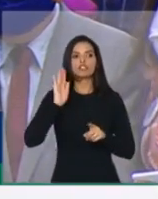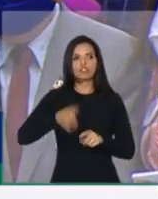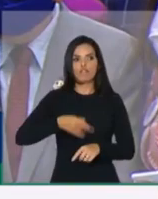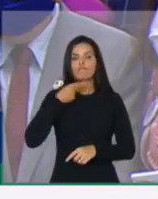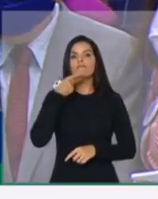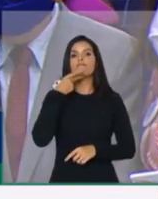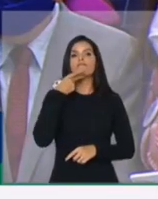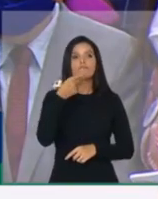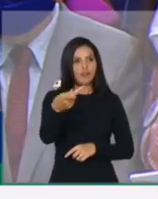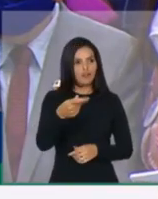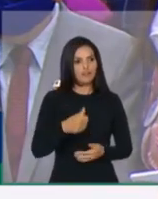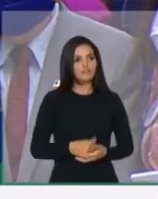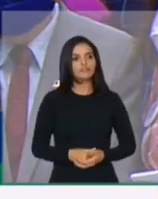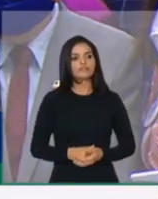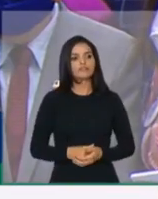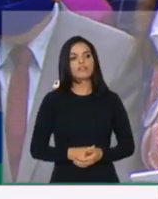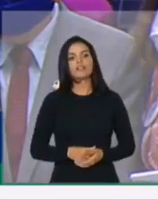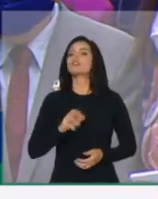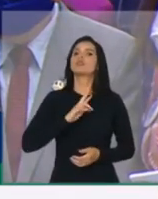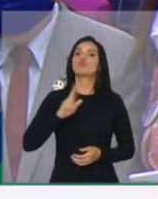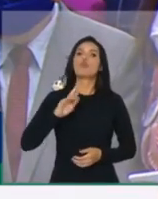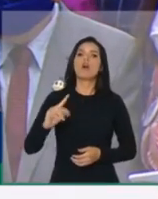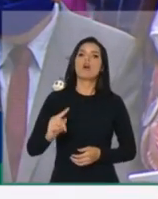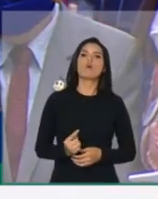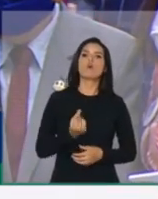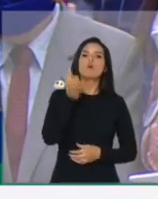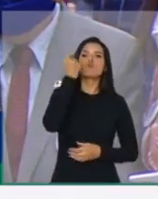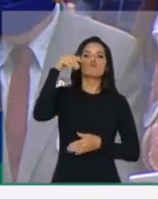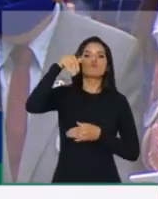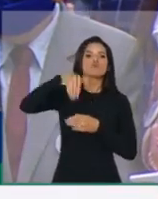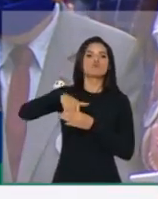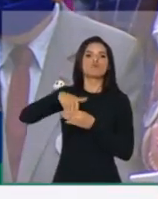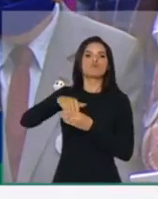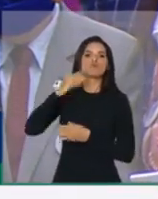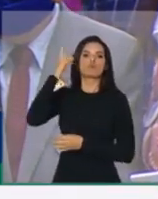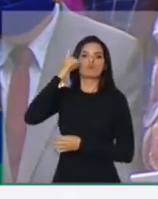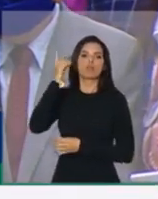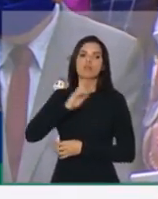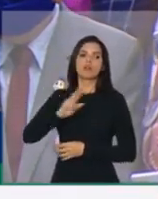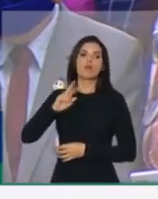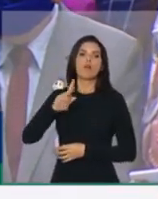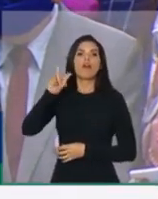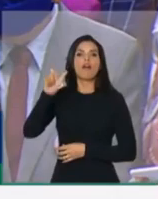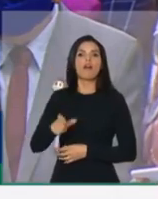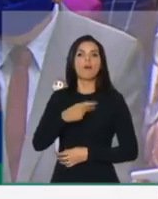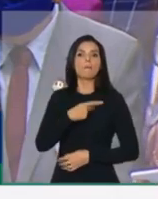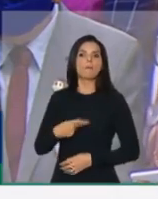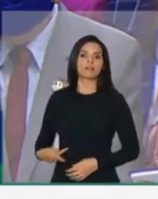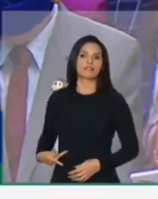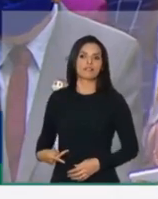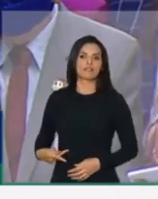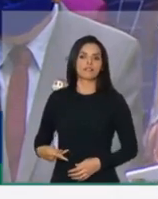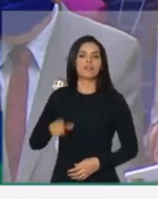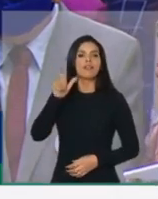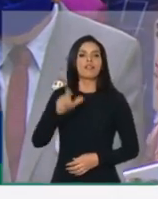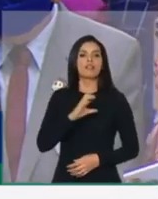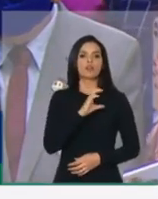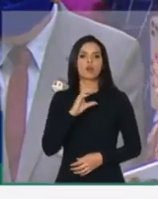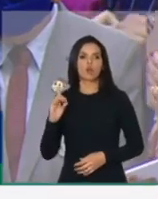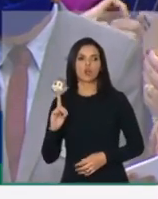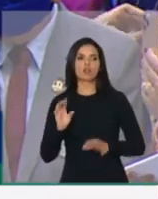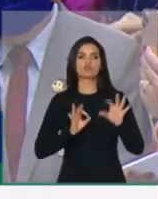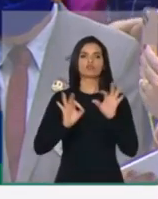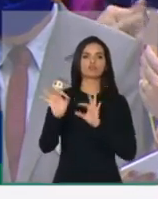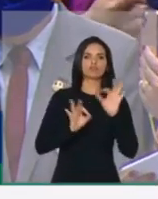destaquei, que não é o único deputado que não vota, é justamente o presidente. Ele coordena os